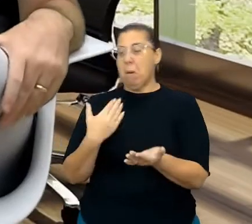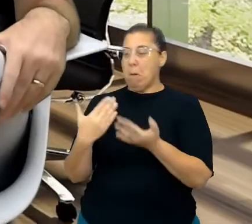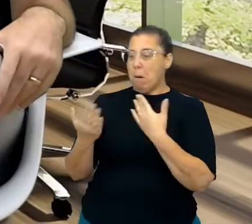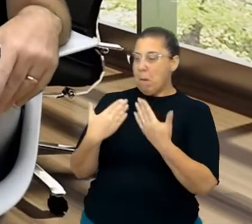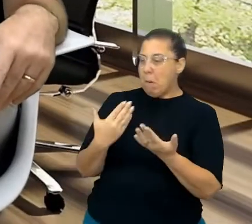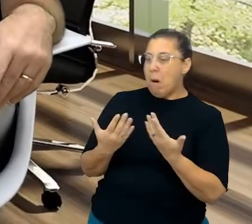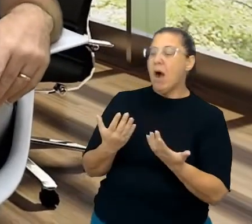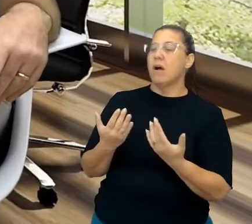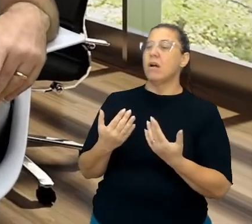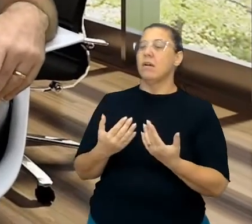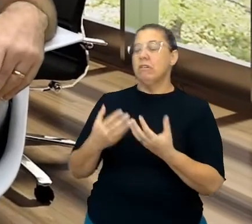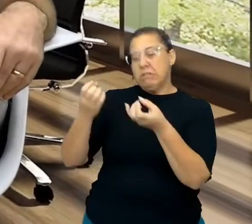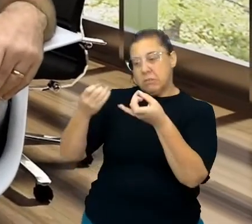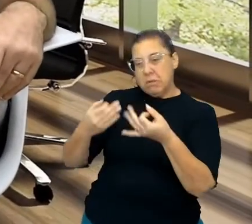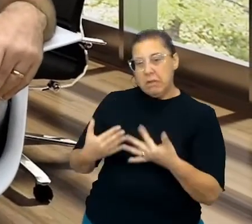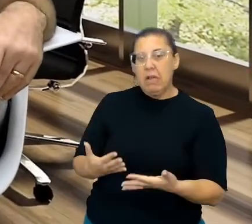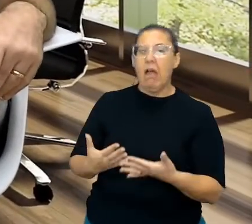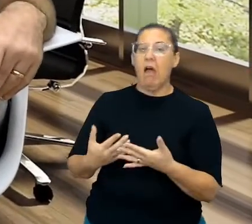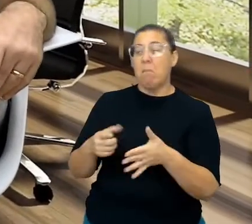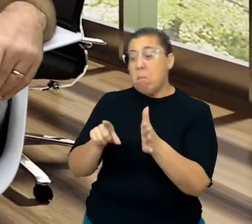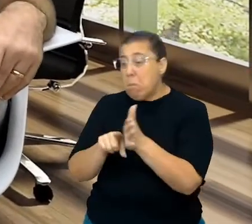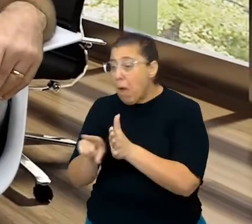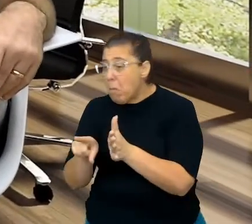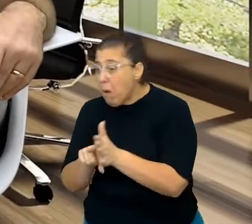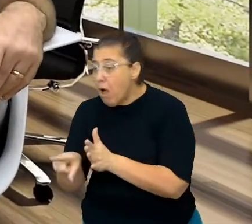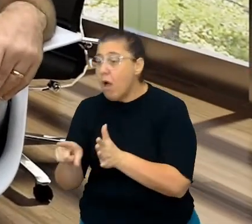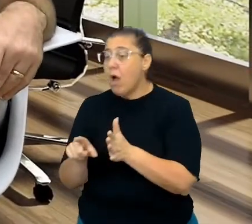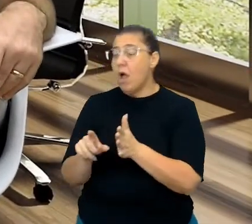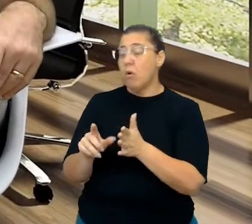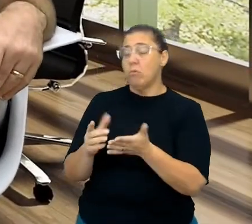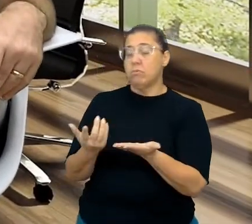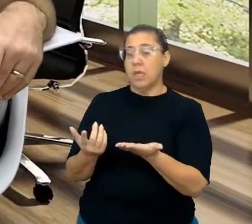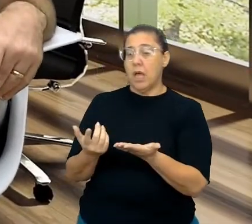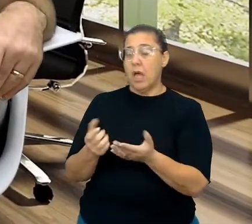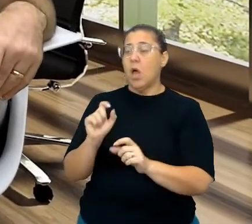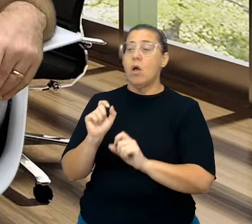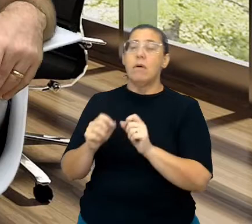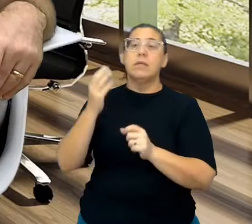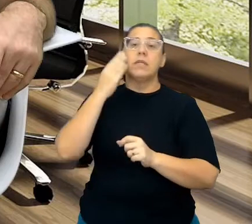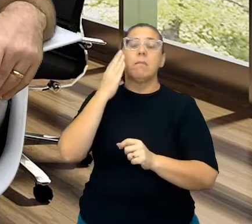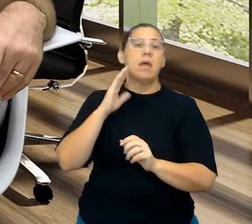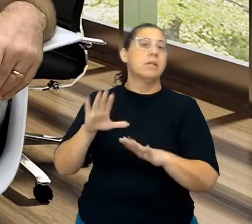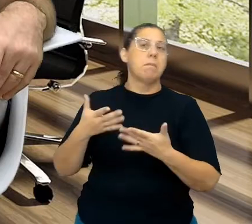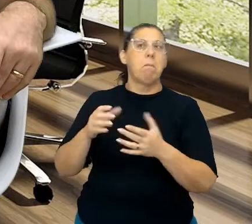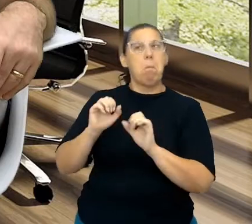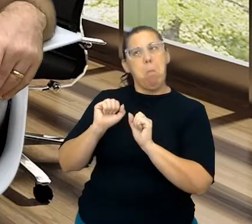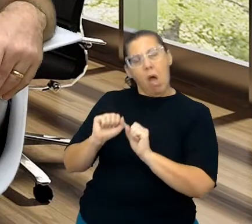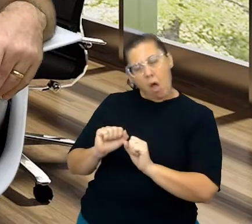direitinho, falar. Tem que perguntar para a professora antes, né? Para saber se pode.